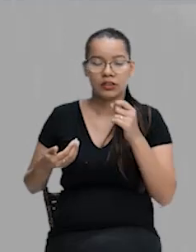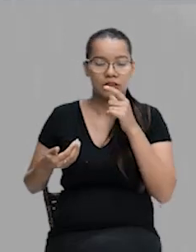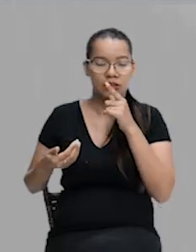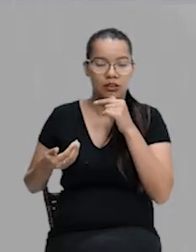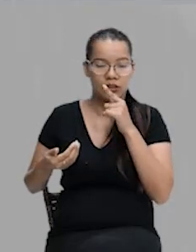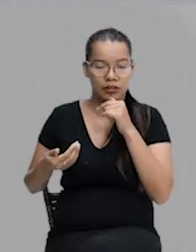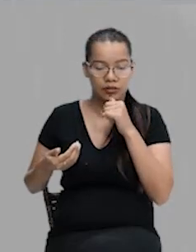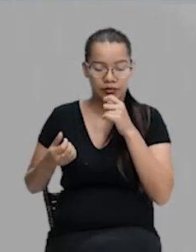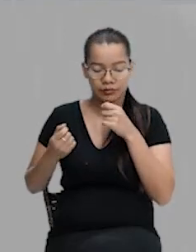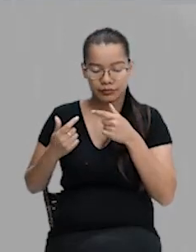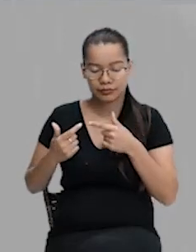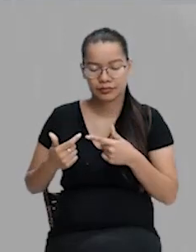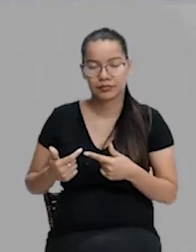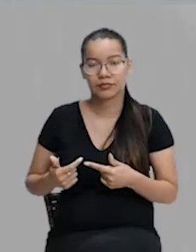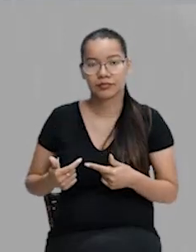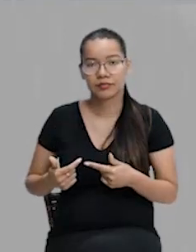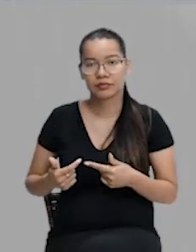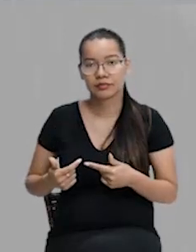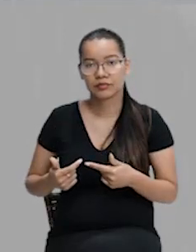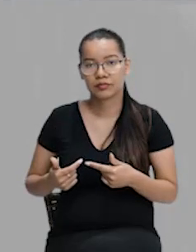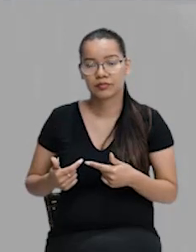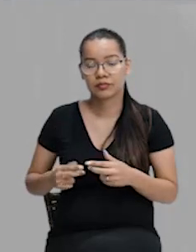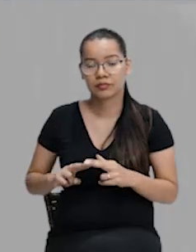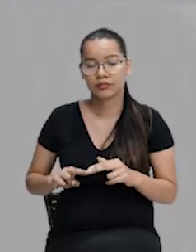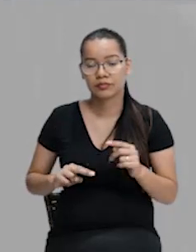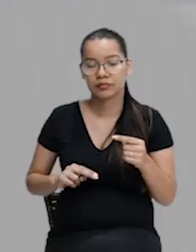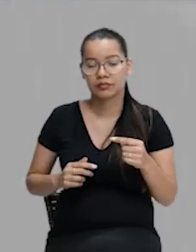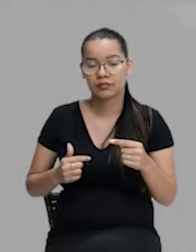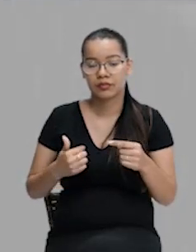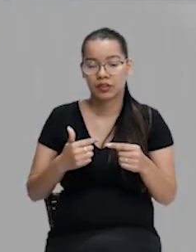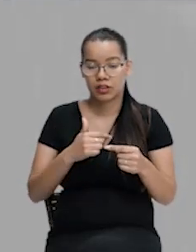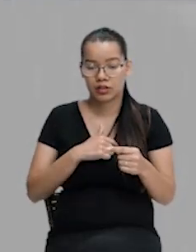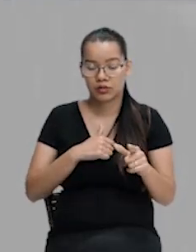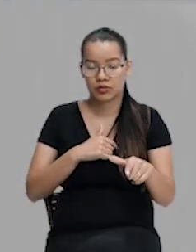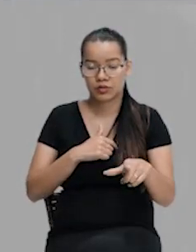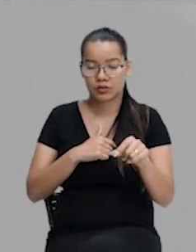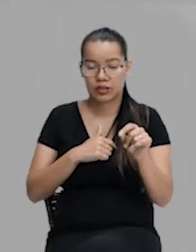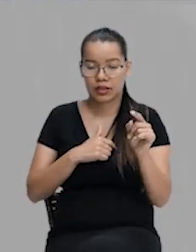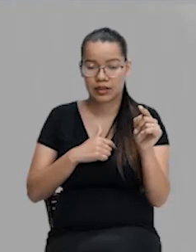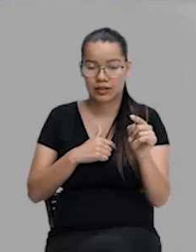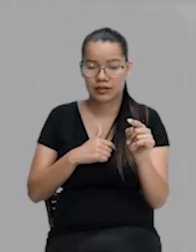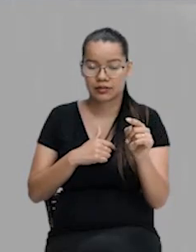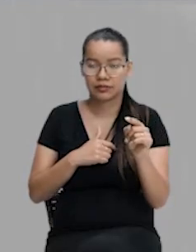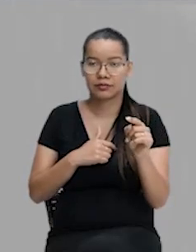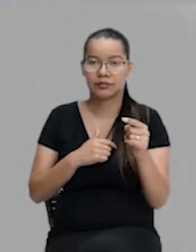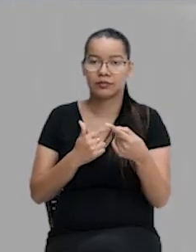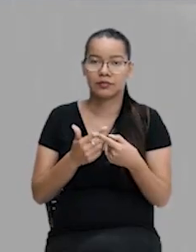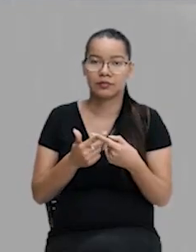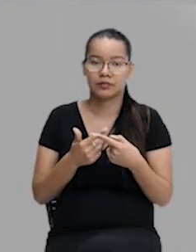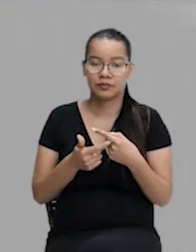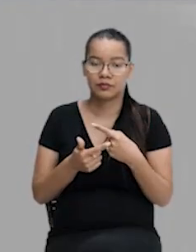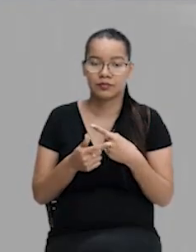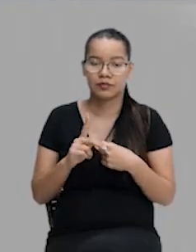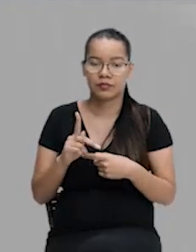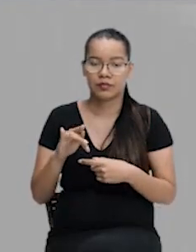água mais limpa. Então, por isso eu escolhi aquela reação, porque o hidróxido de alumínio ele é utilizado na estação de